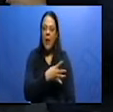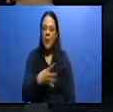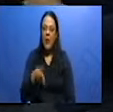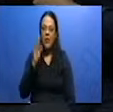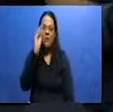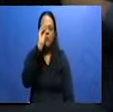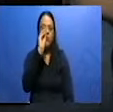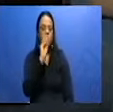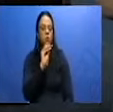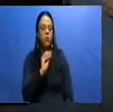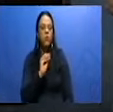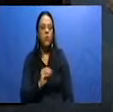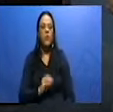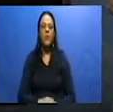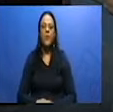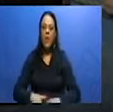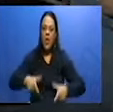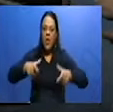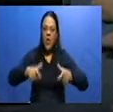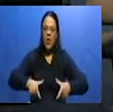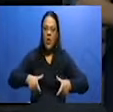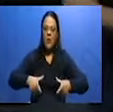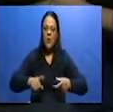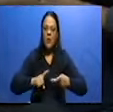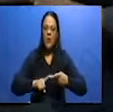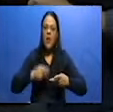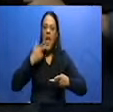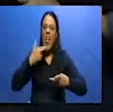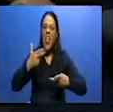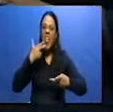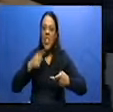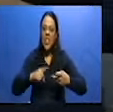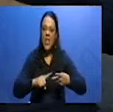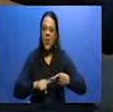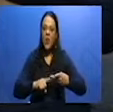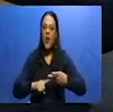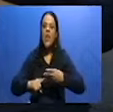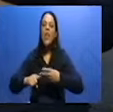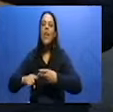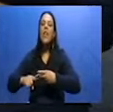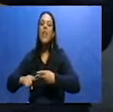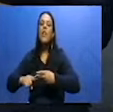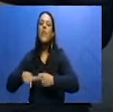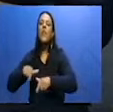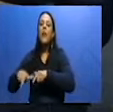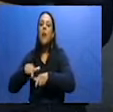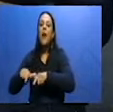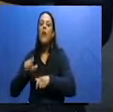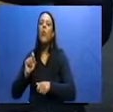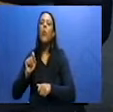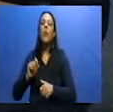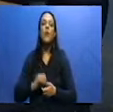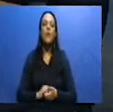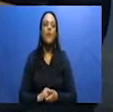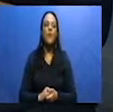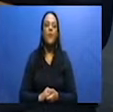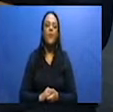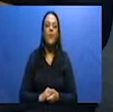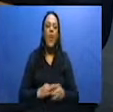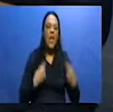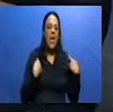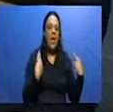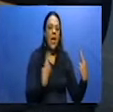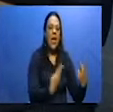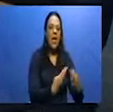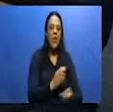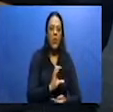Localização, língua e atividade que se destacavam. Reino do Congo e Reino de Gana. Reino do Congo, onde que ele